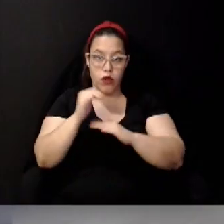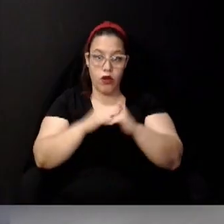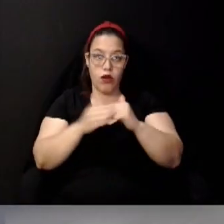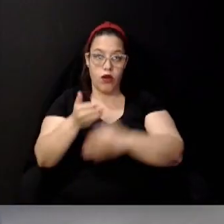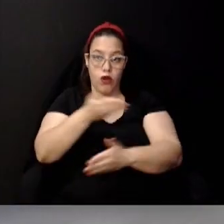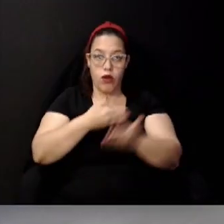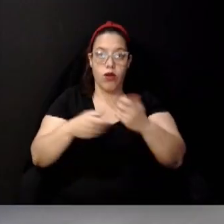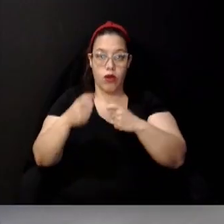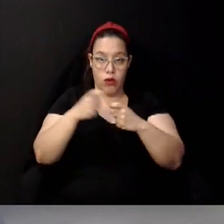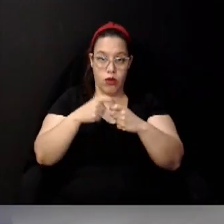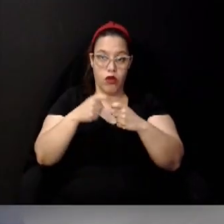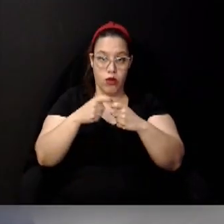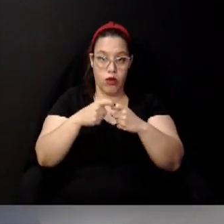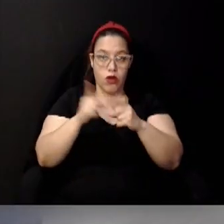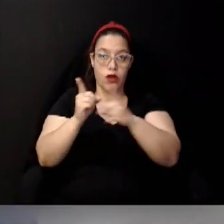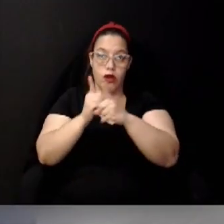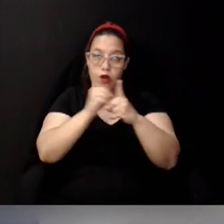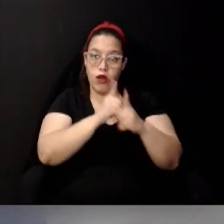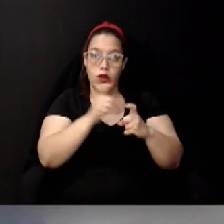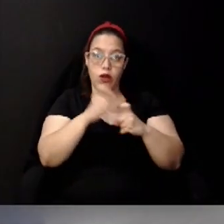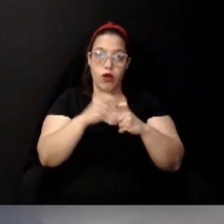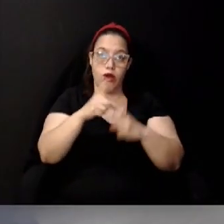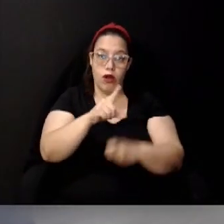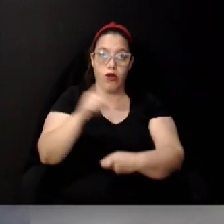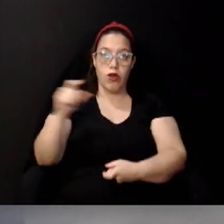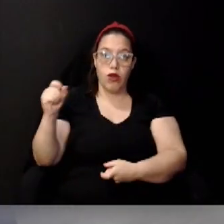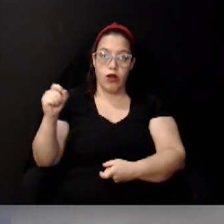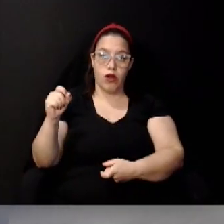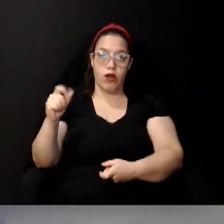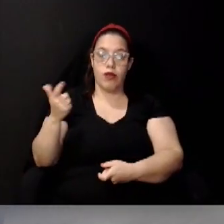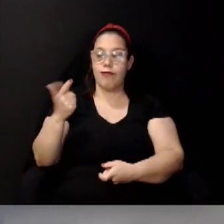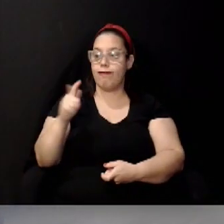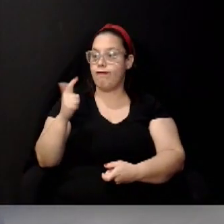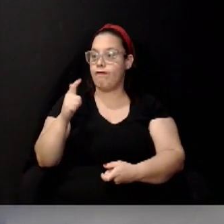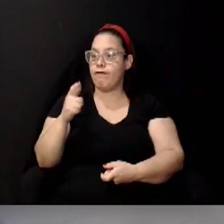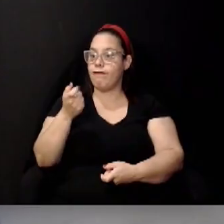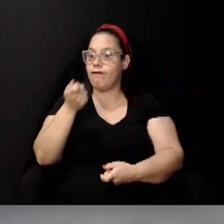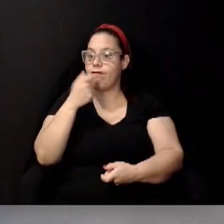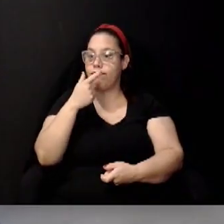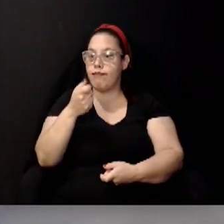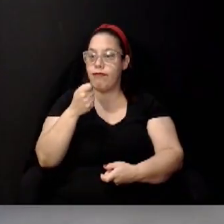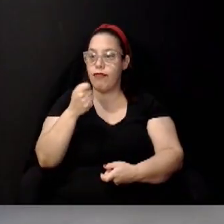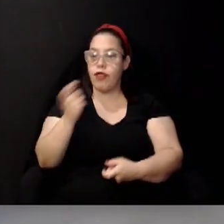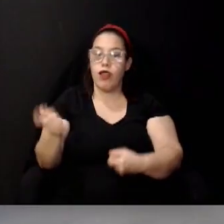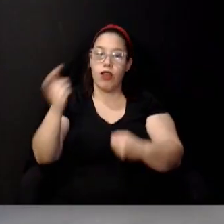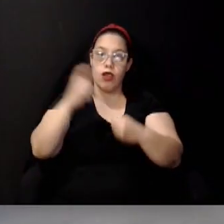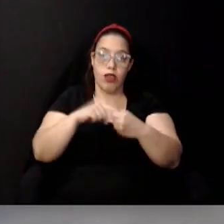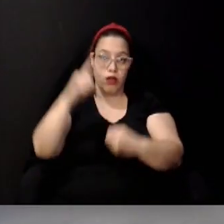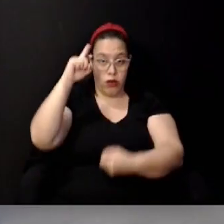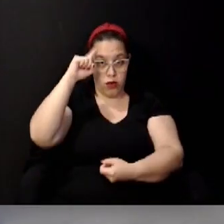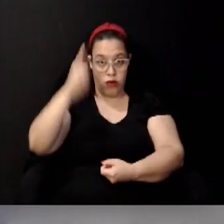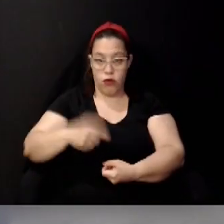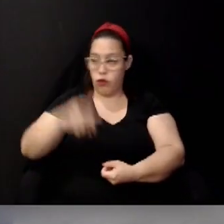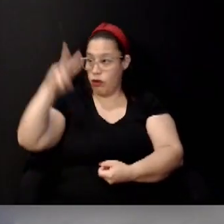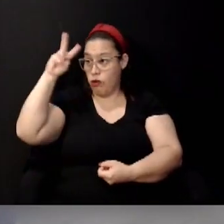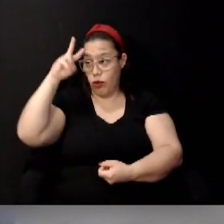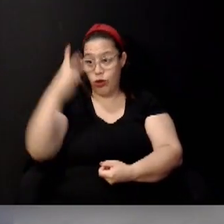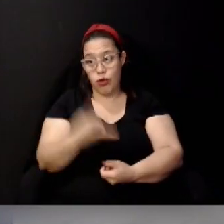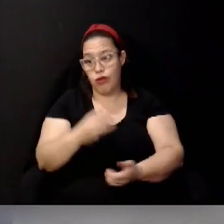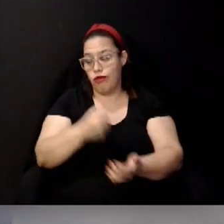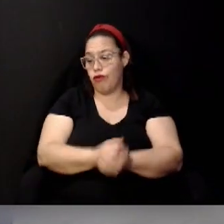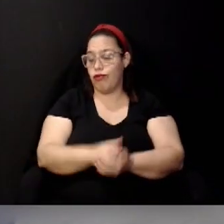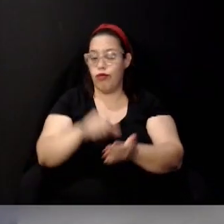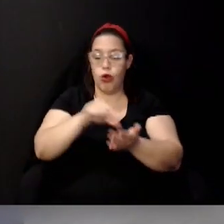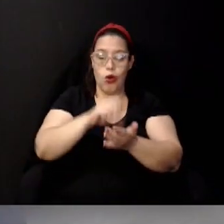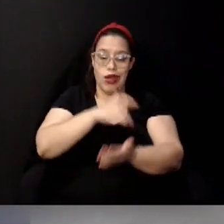ser atendido pelo médico, e a hora que sai sem o remédio faz com que ele tenha que retornar no dia seguinte ou depois de 2 dias no posto de saúde. E